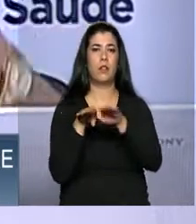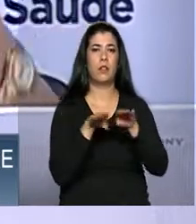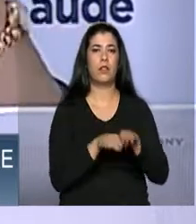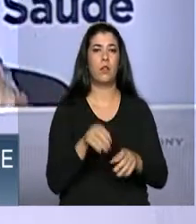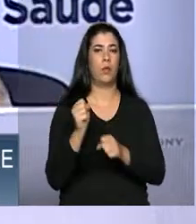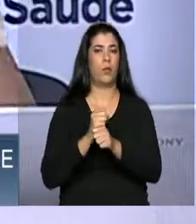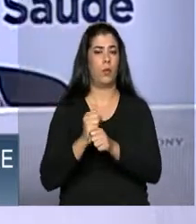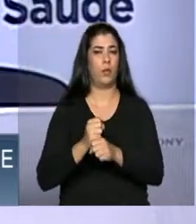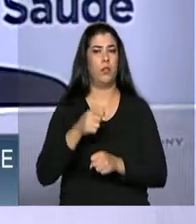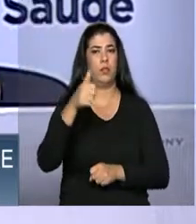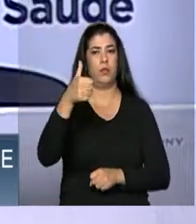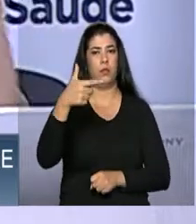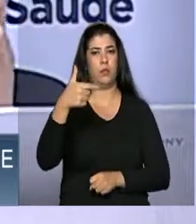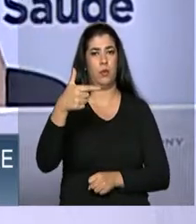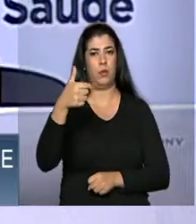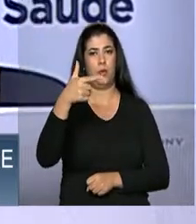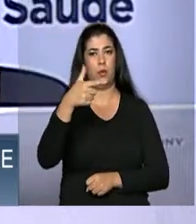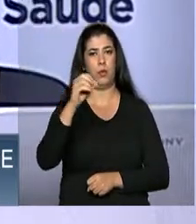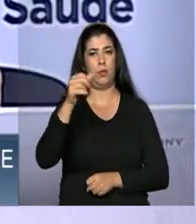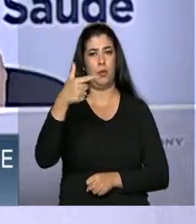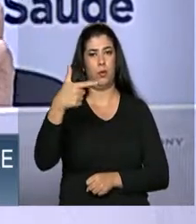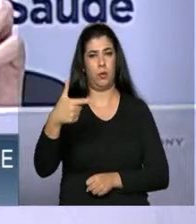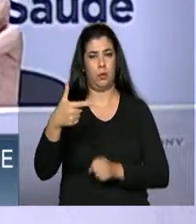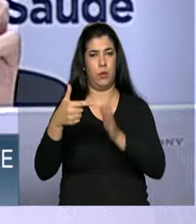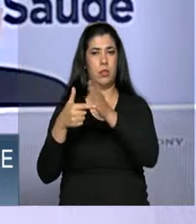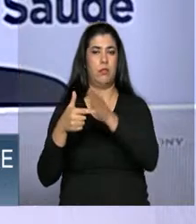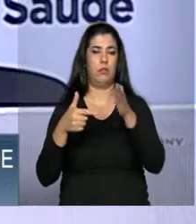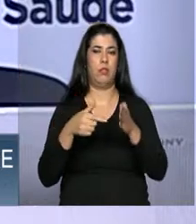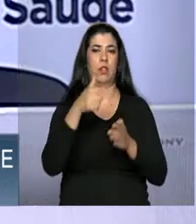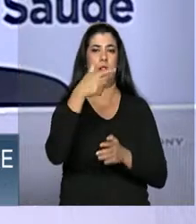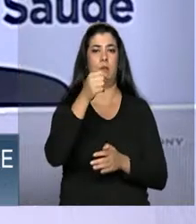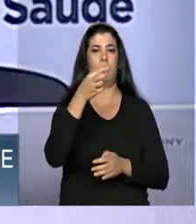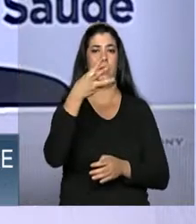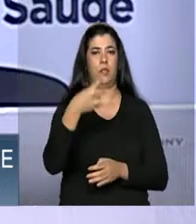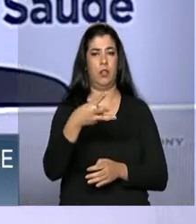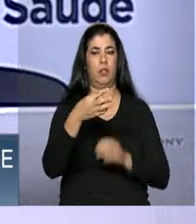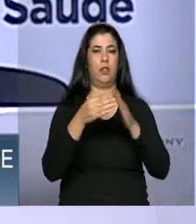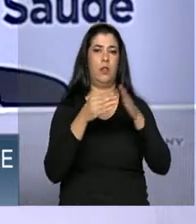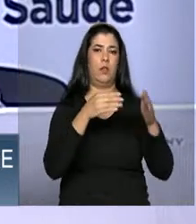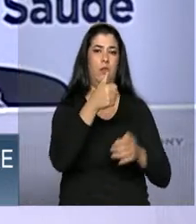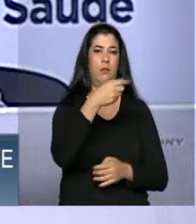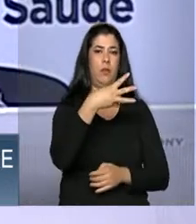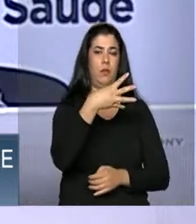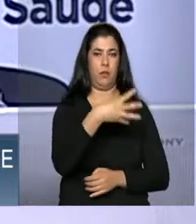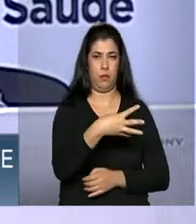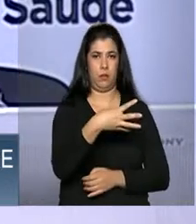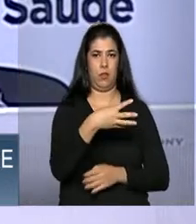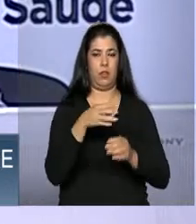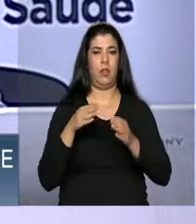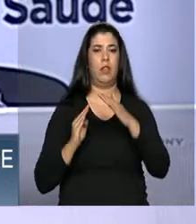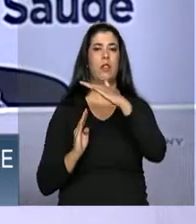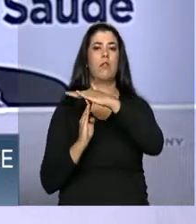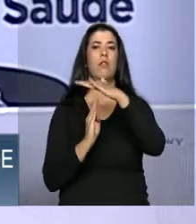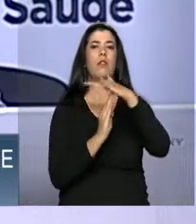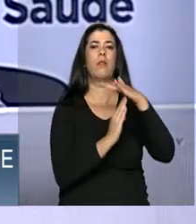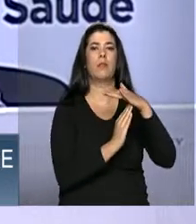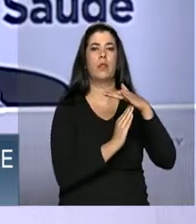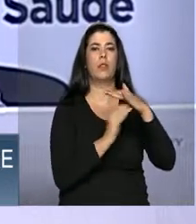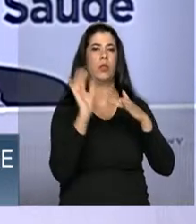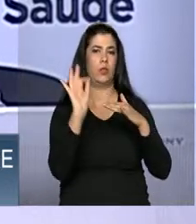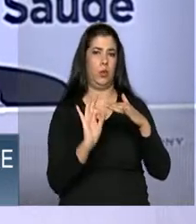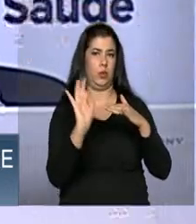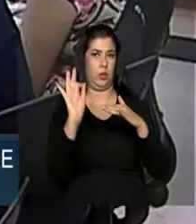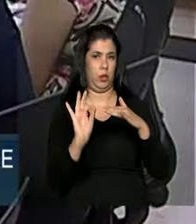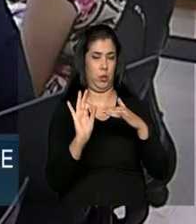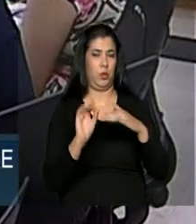2012, 13 e 14, os intervalos de confiança. Então, tem que lembrar que aí tem um intervalo de confiança estatístico, por isso que a